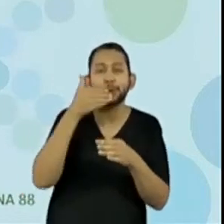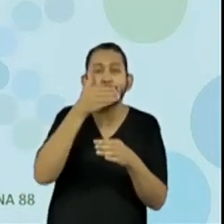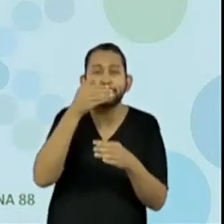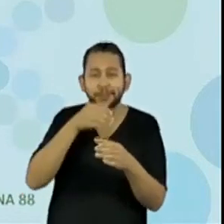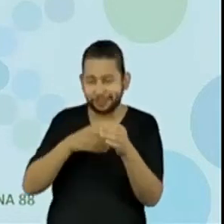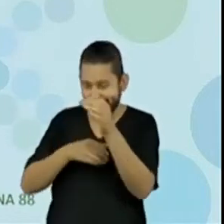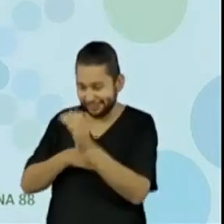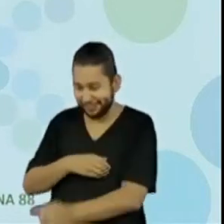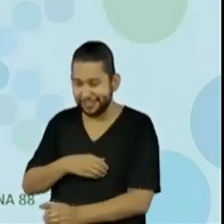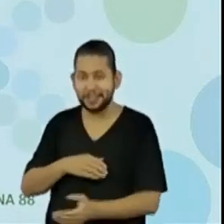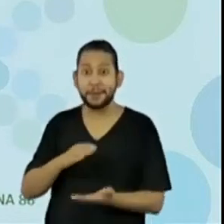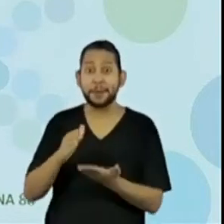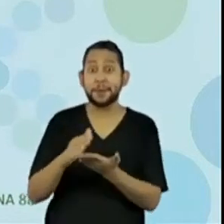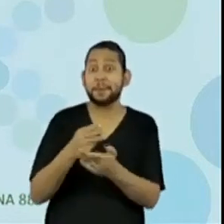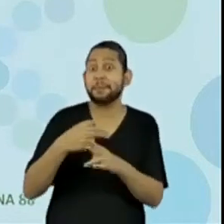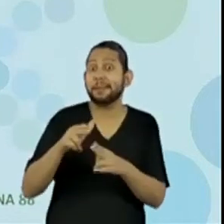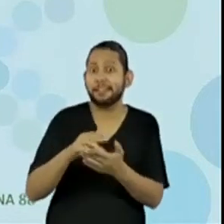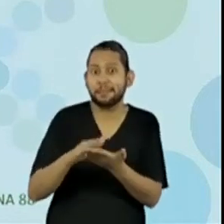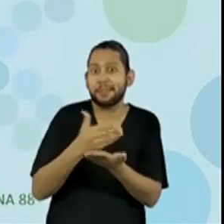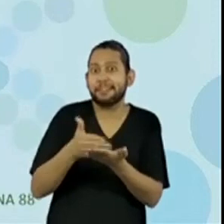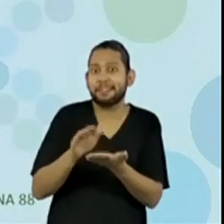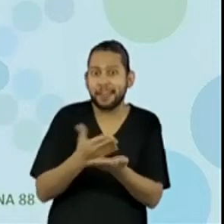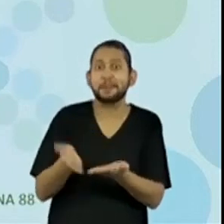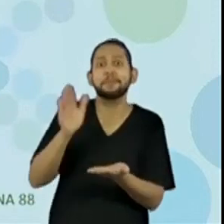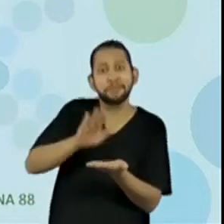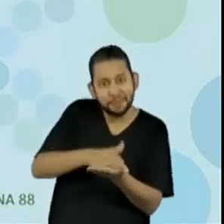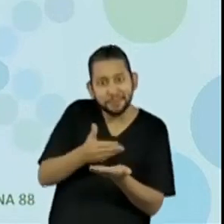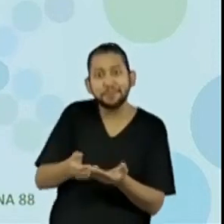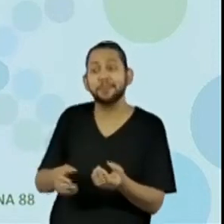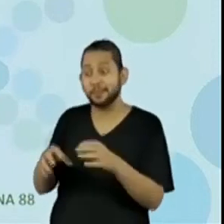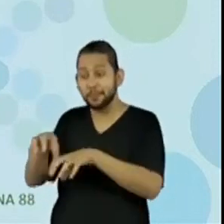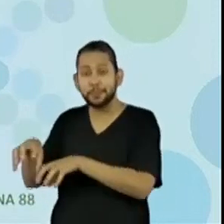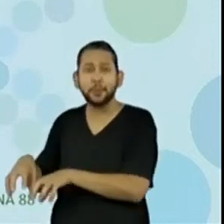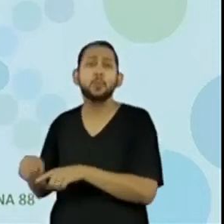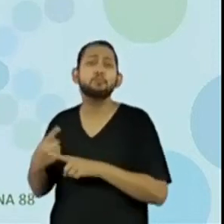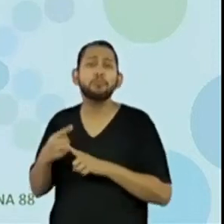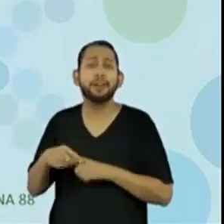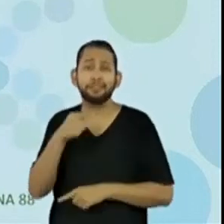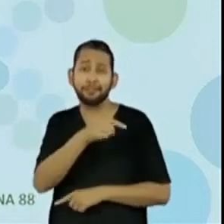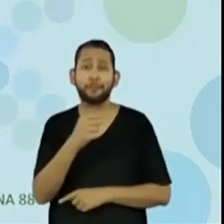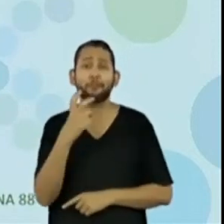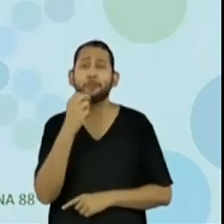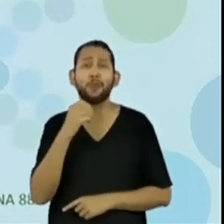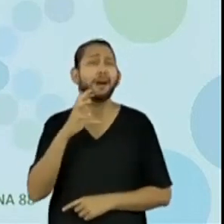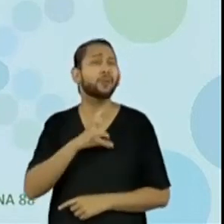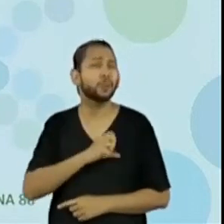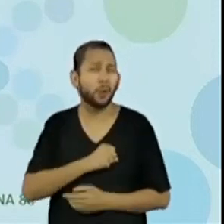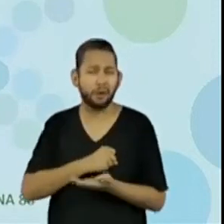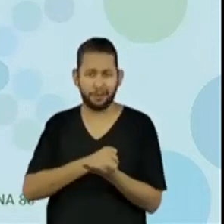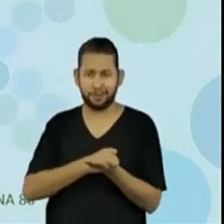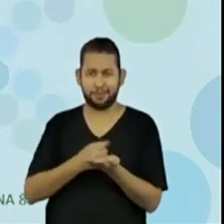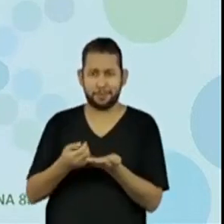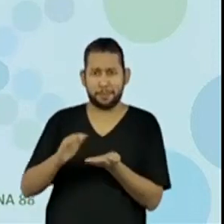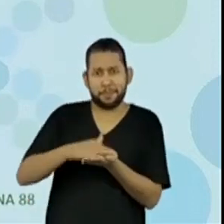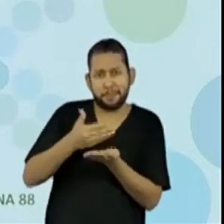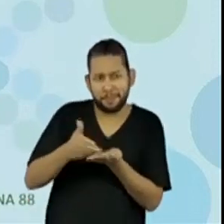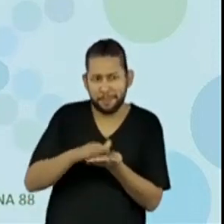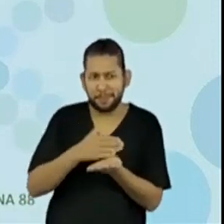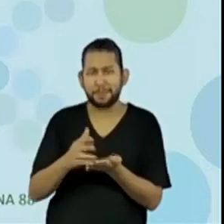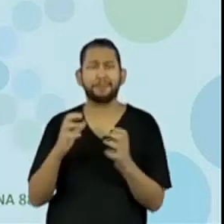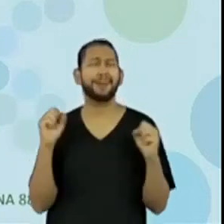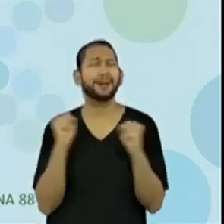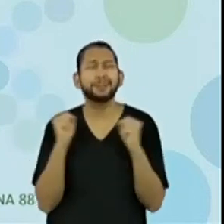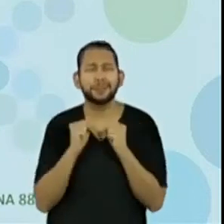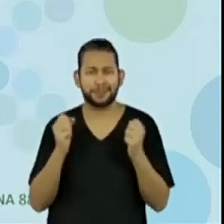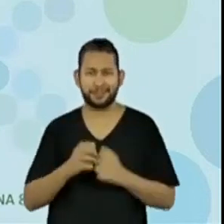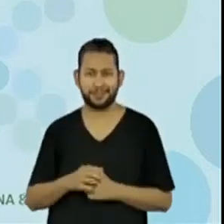manteiga. A vovó gostava de comer as broinhas com manteiga fresquinha e geleia. Chapeuzinho Vermelho pegou o cesto